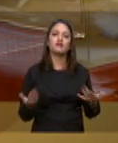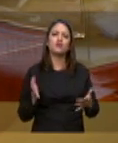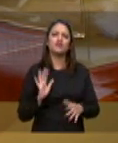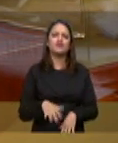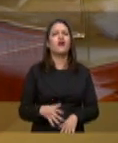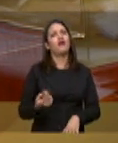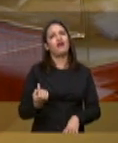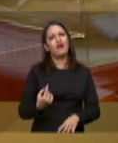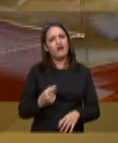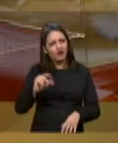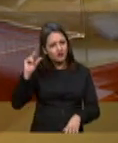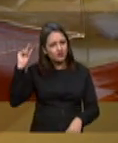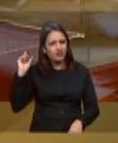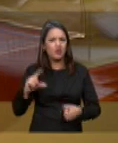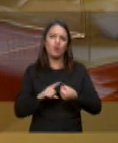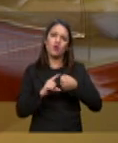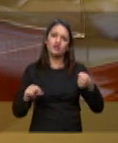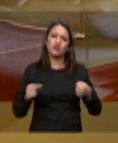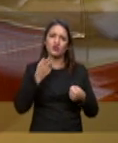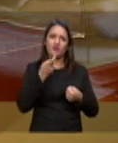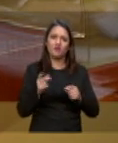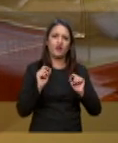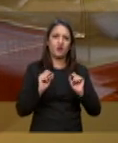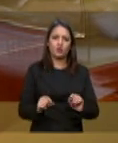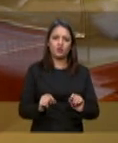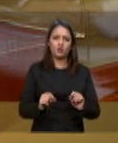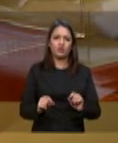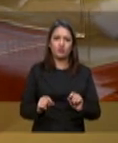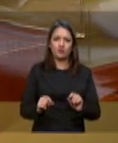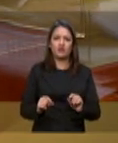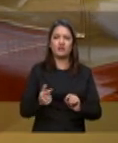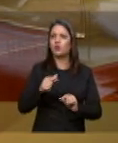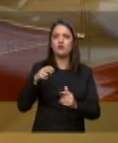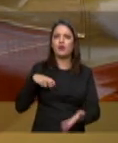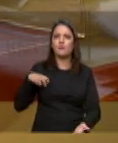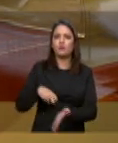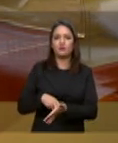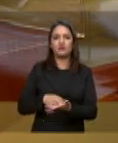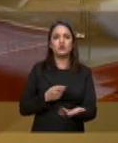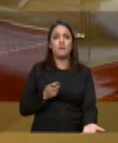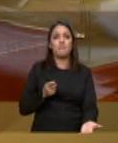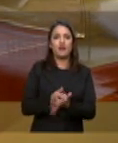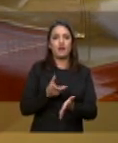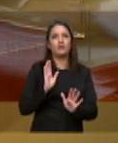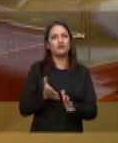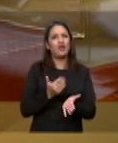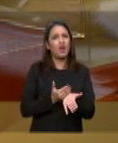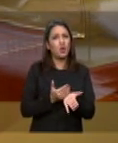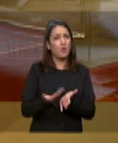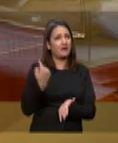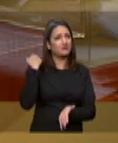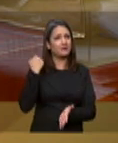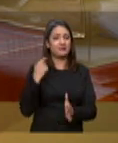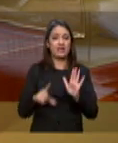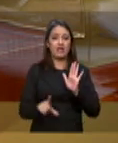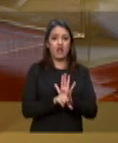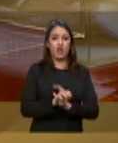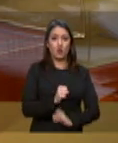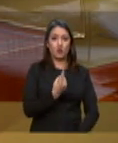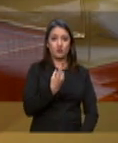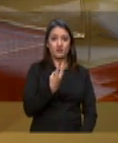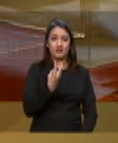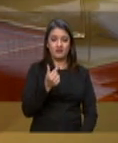a disposição que prevê a extinção de punibilidade pelo pagamento, desde a gênese da Lei